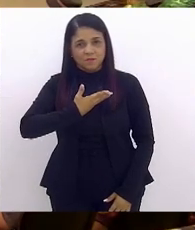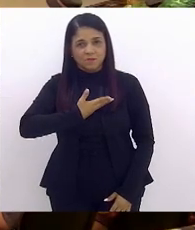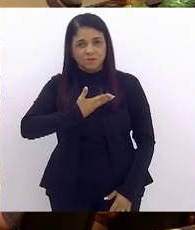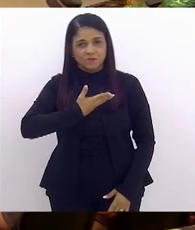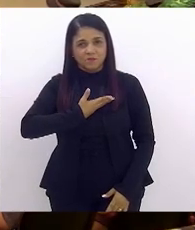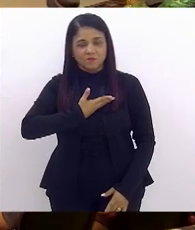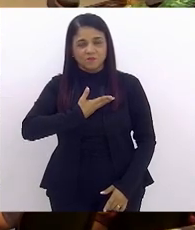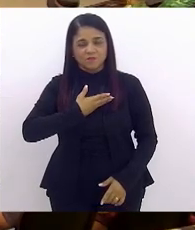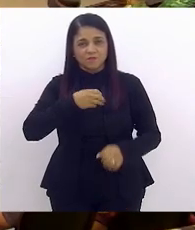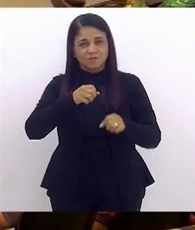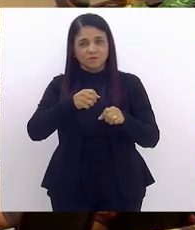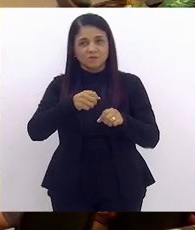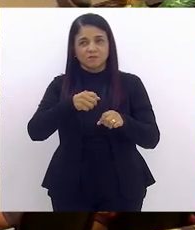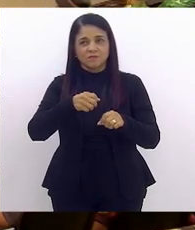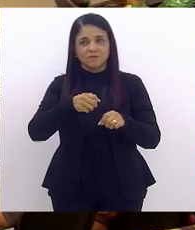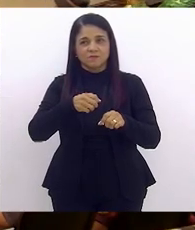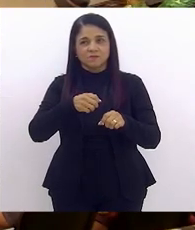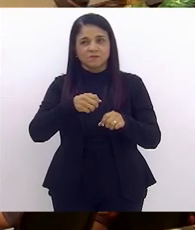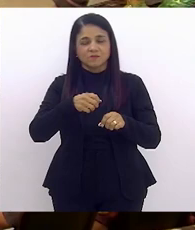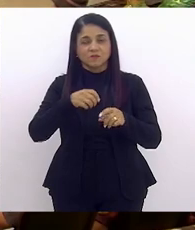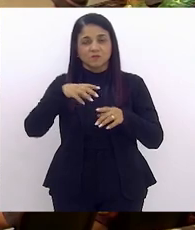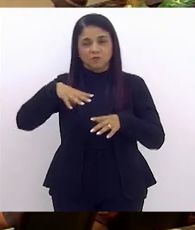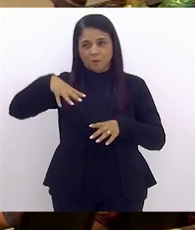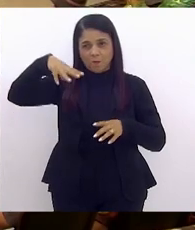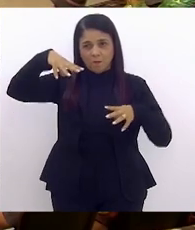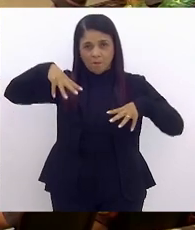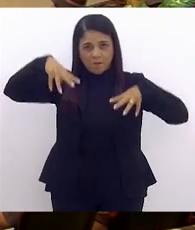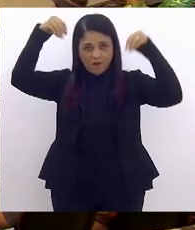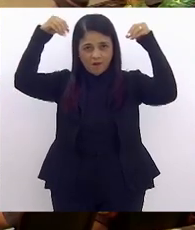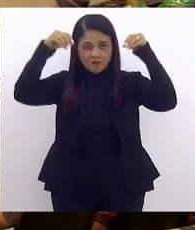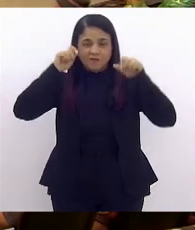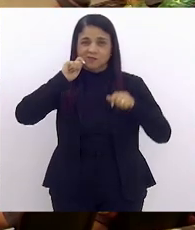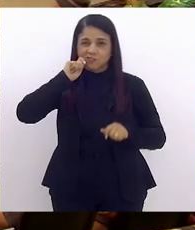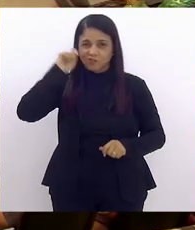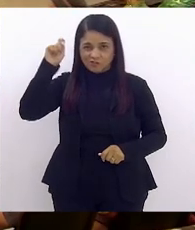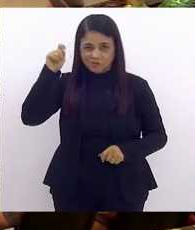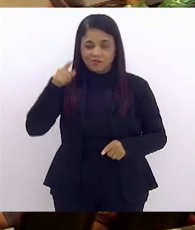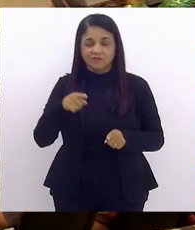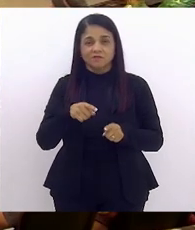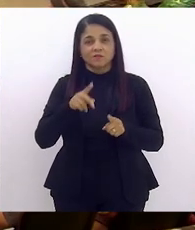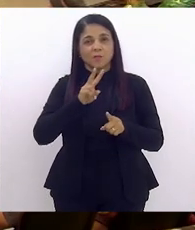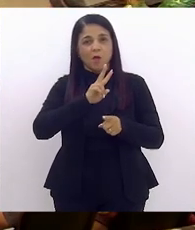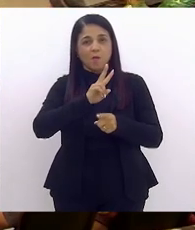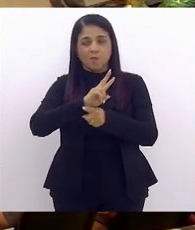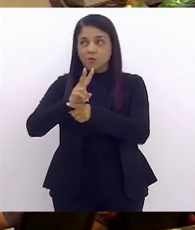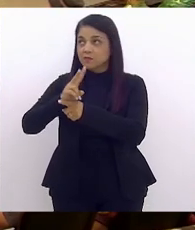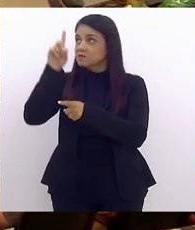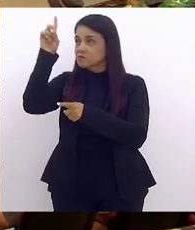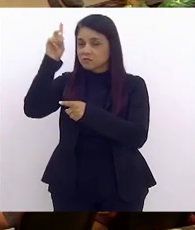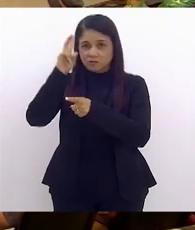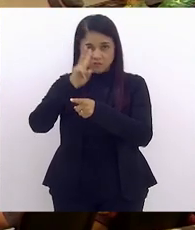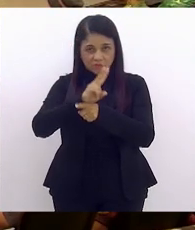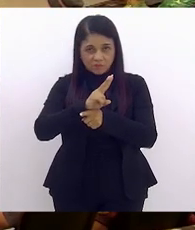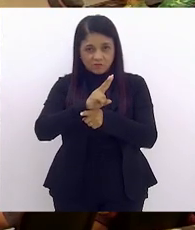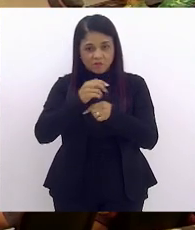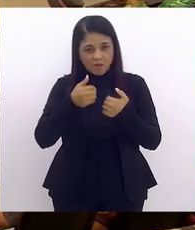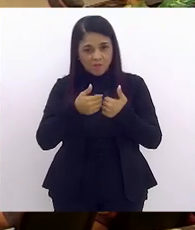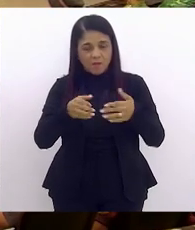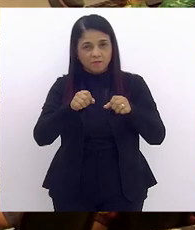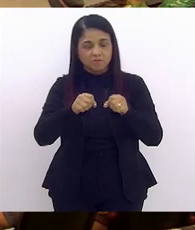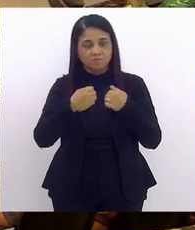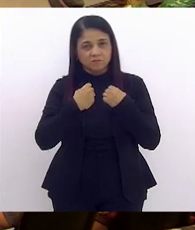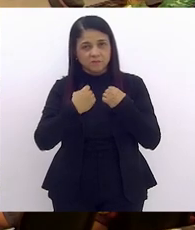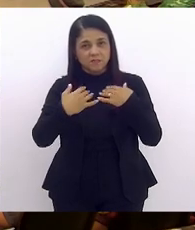plenário Palácio Tiradentes. Sob a proteção de Deus, declaro aberta a sessão solene de